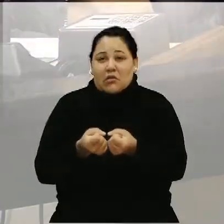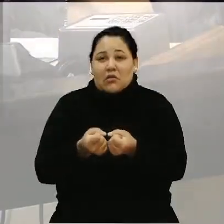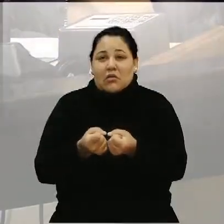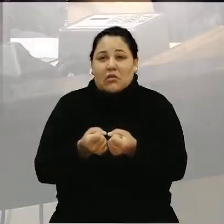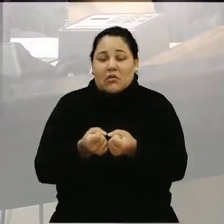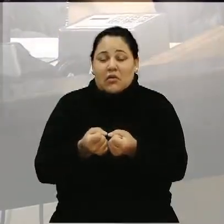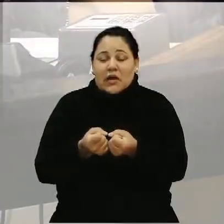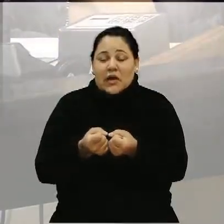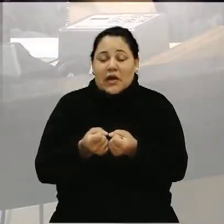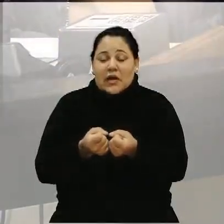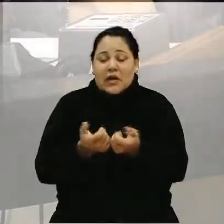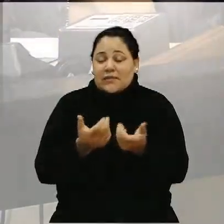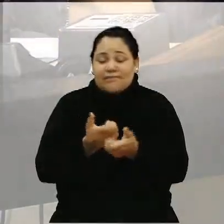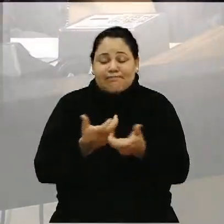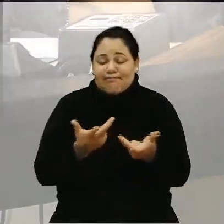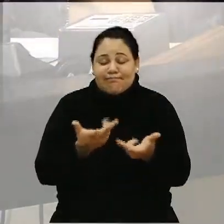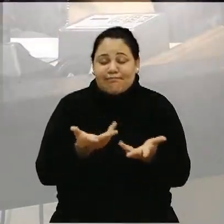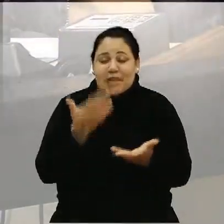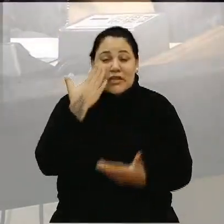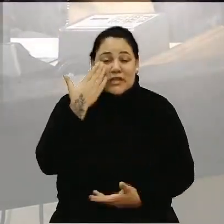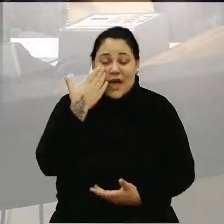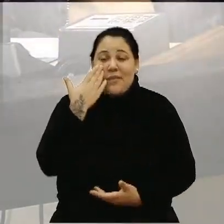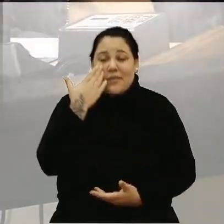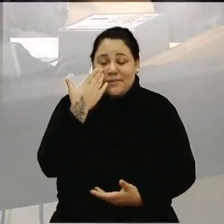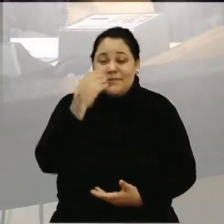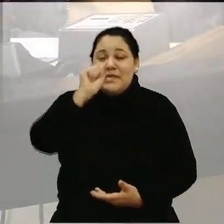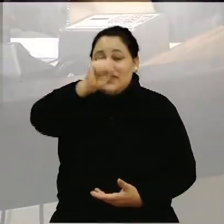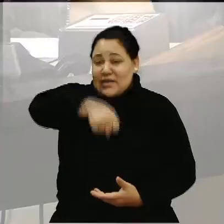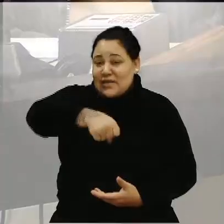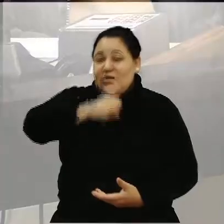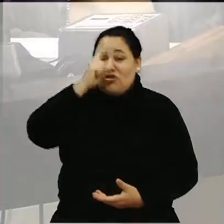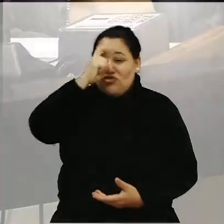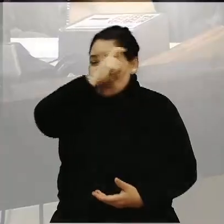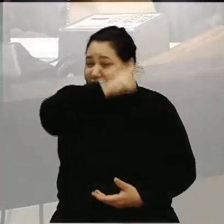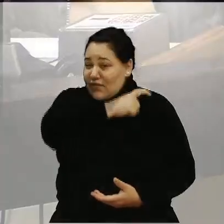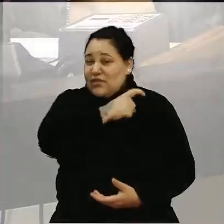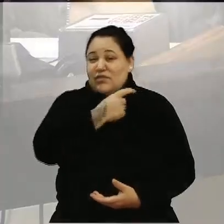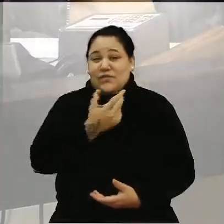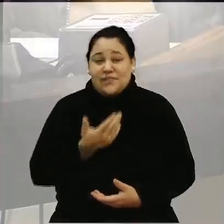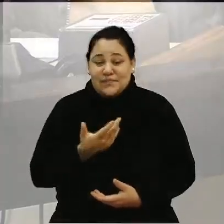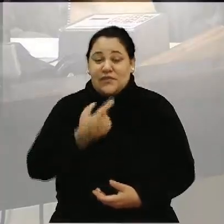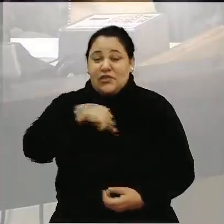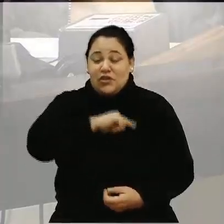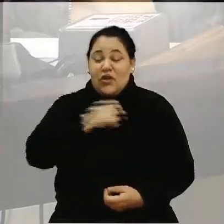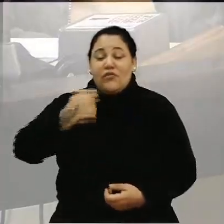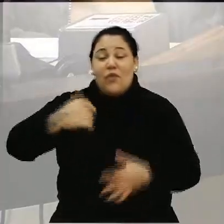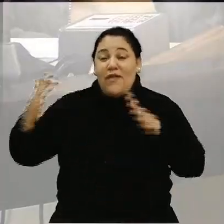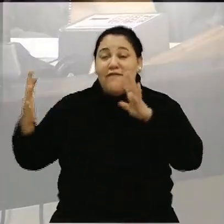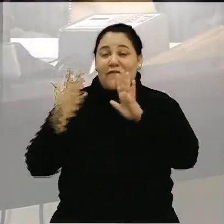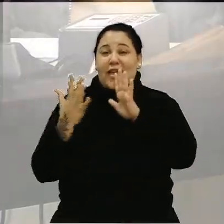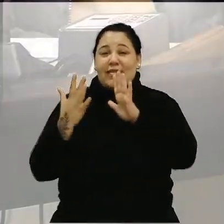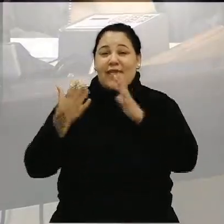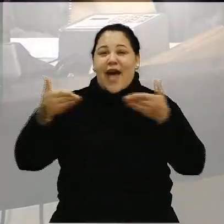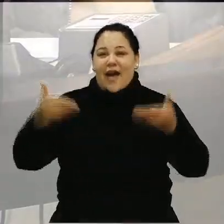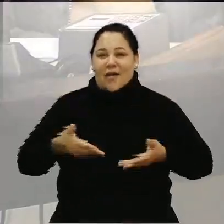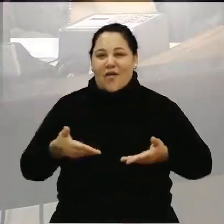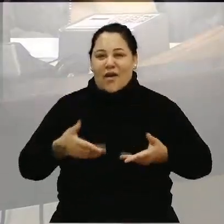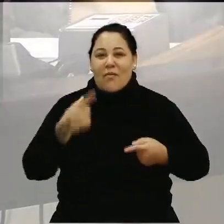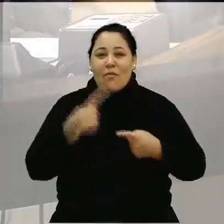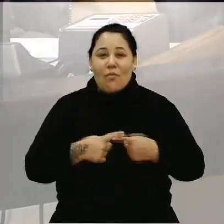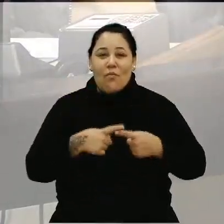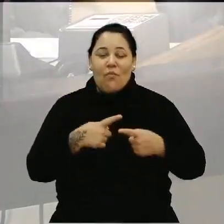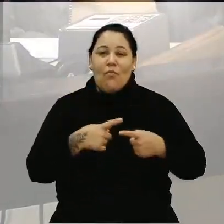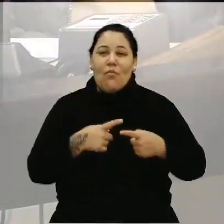ruínas, enfim. A gente sabe da grande dificuldade que nós vamos enfrentar. Por isso é